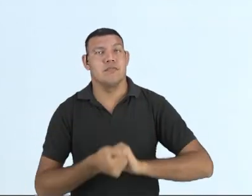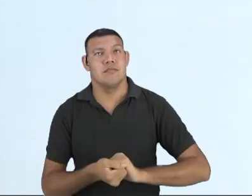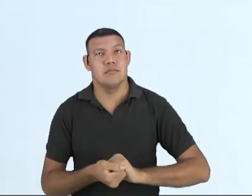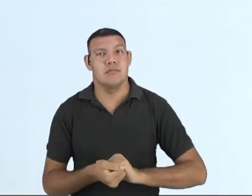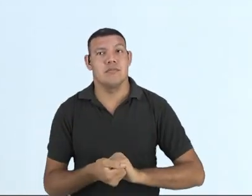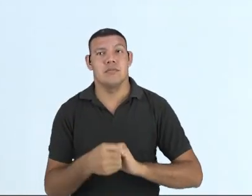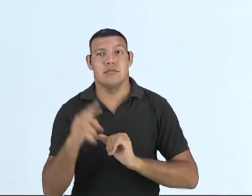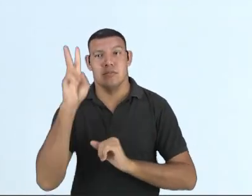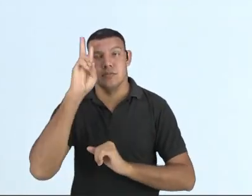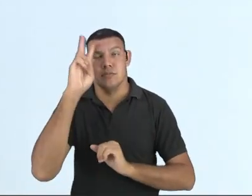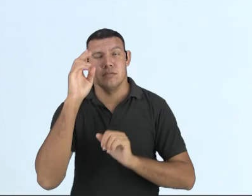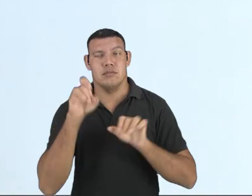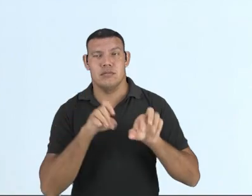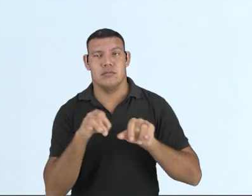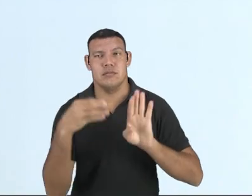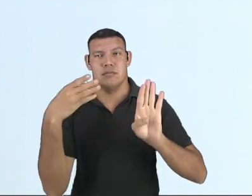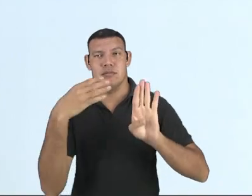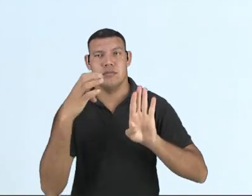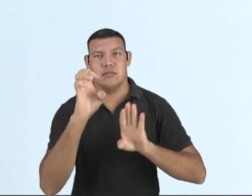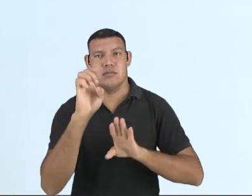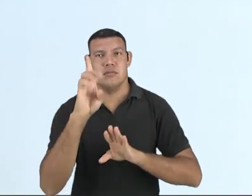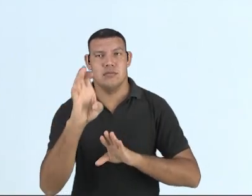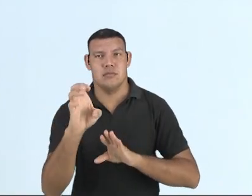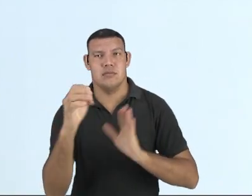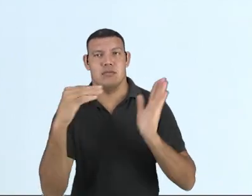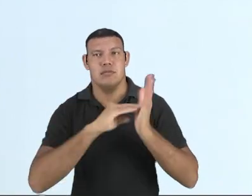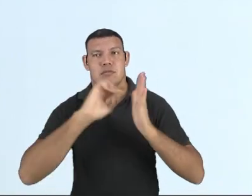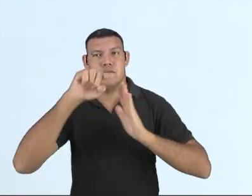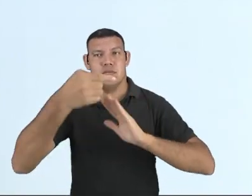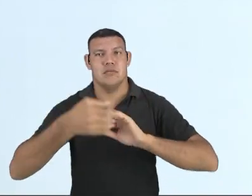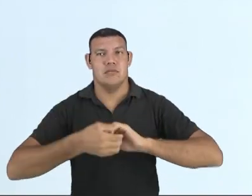esqueça de entrar na plataforma do e até a próxima ao